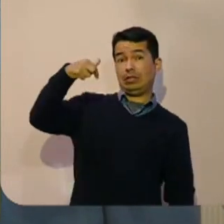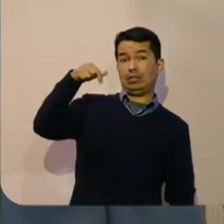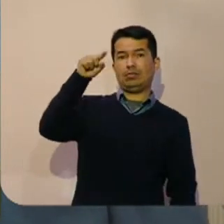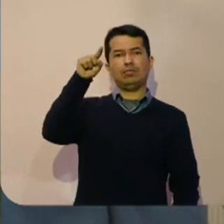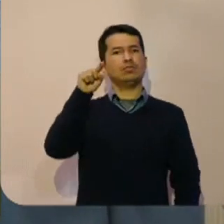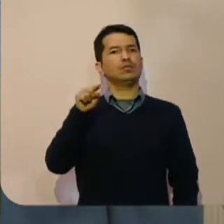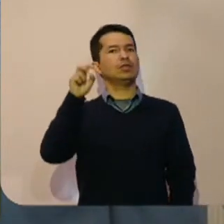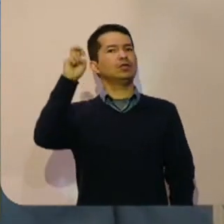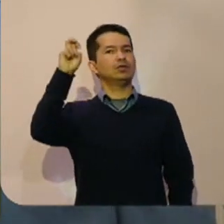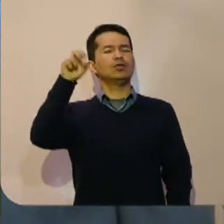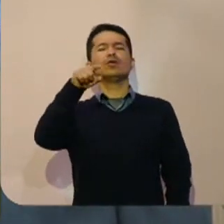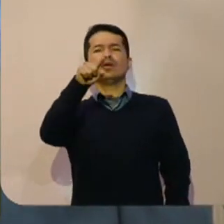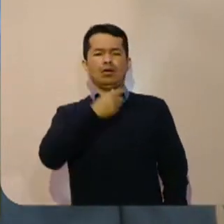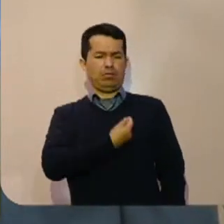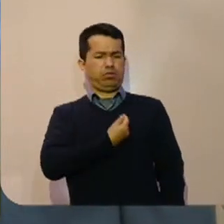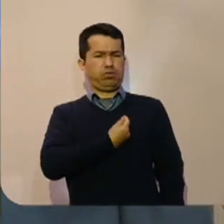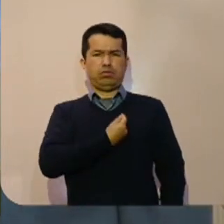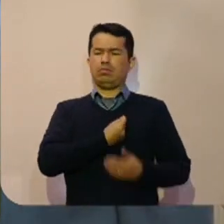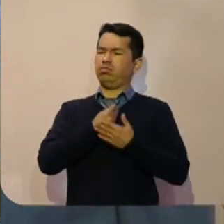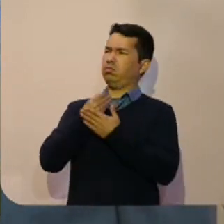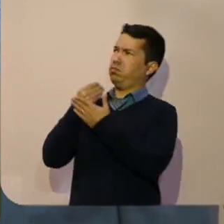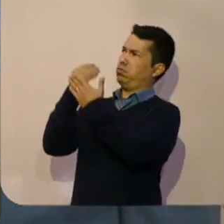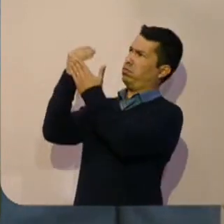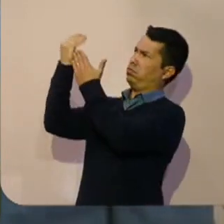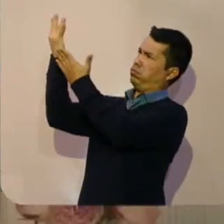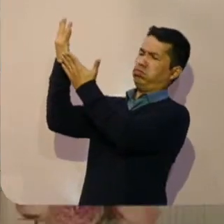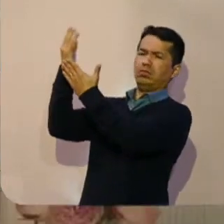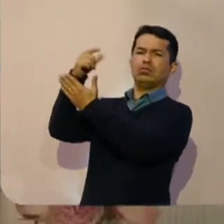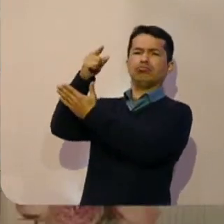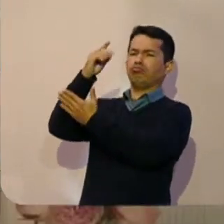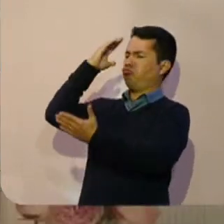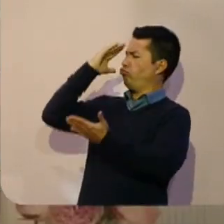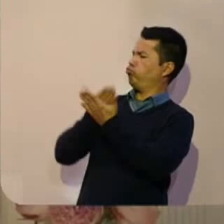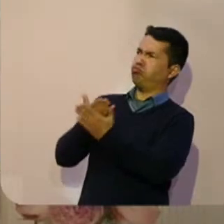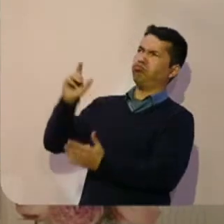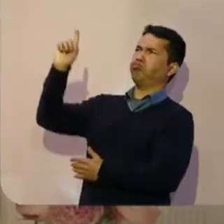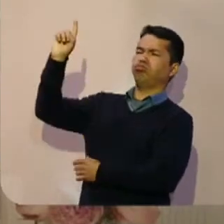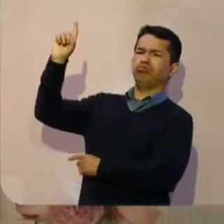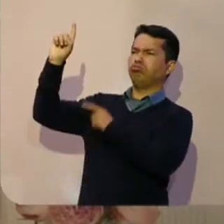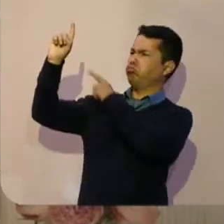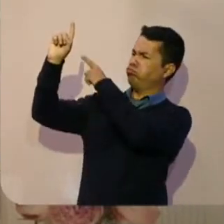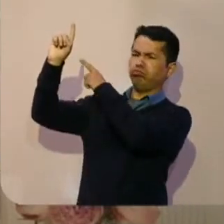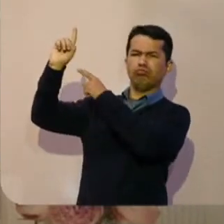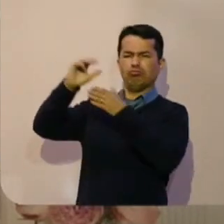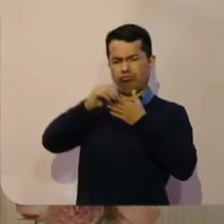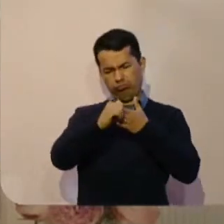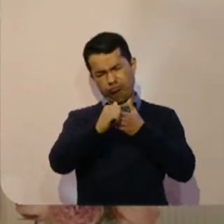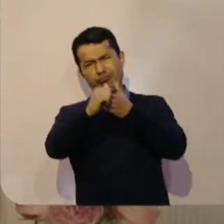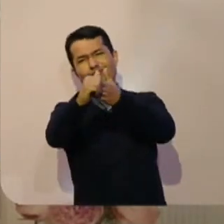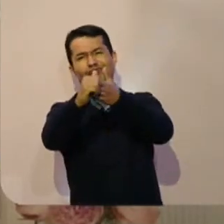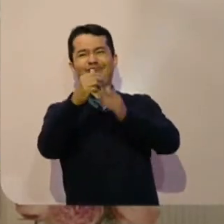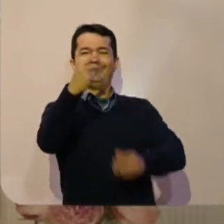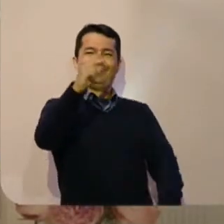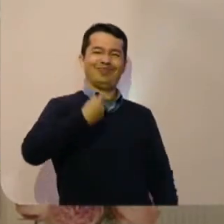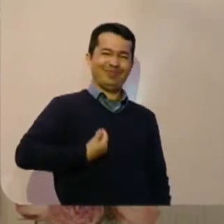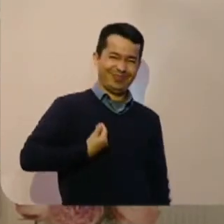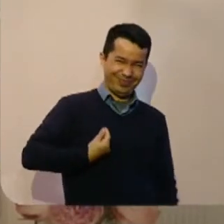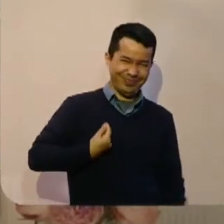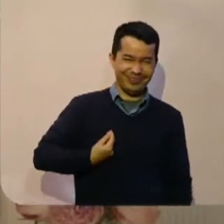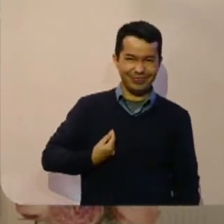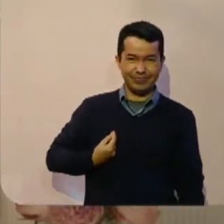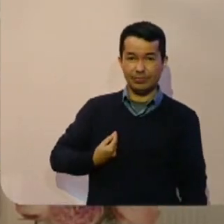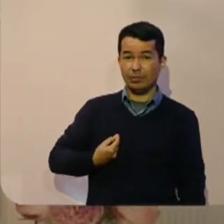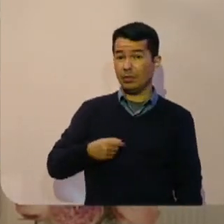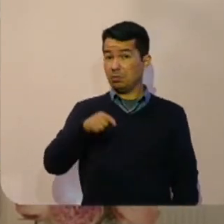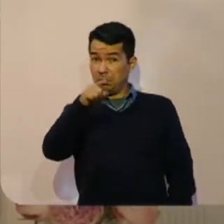ao Senhor, confia nele e o mais Ele fará. Sabe, quando a gente é capaz de orar no meio